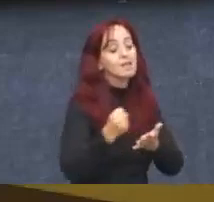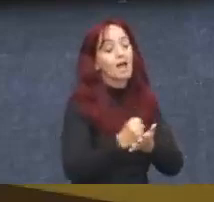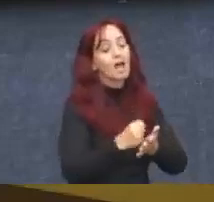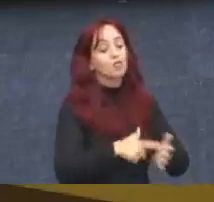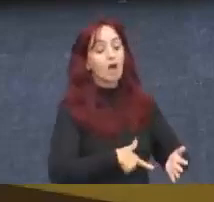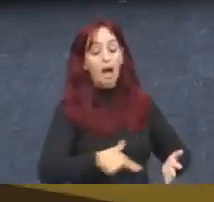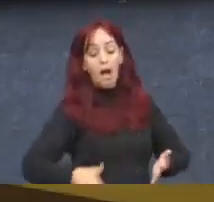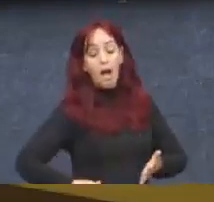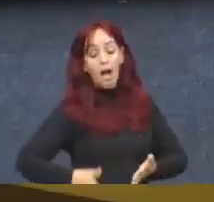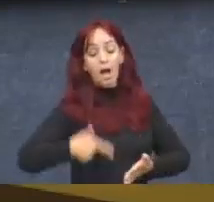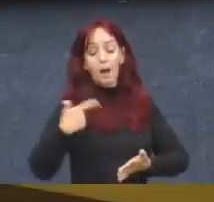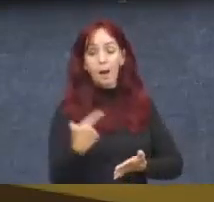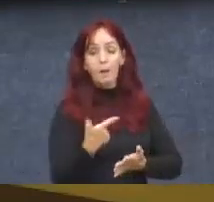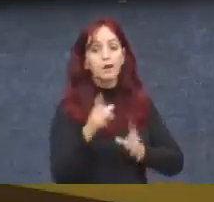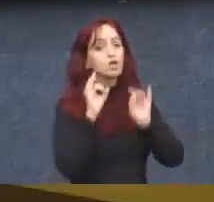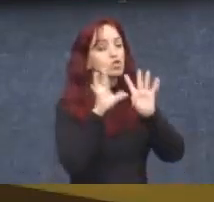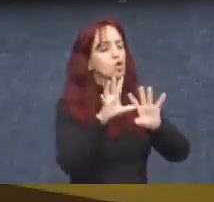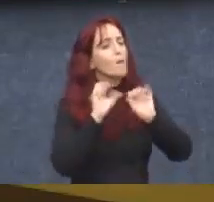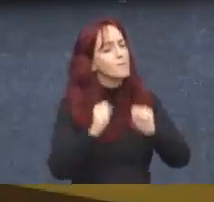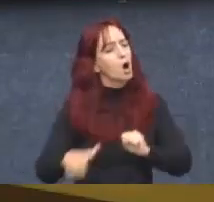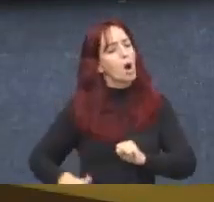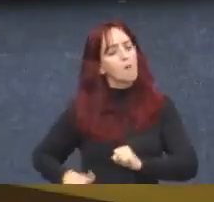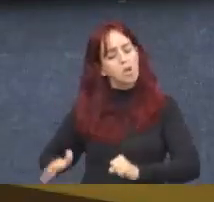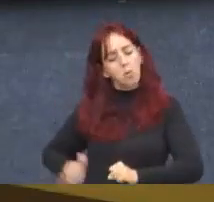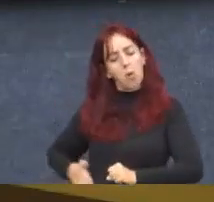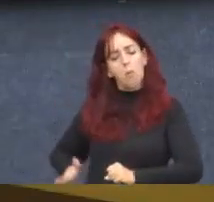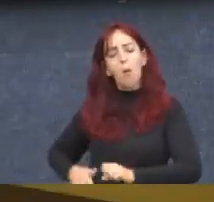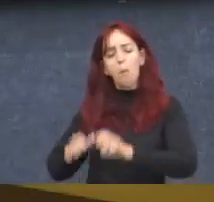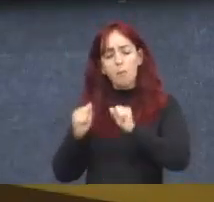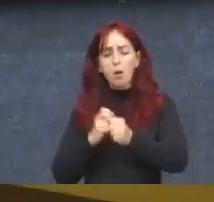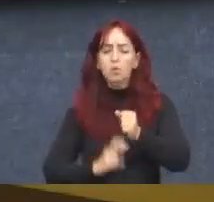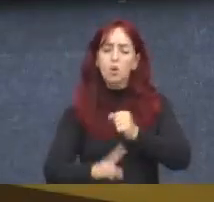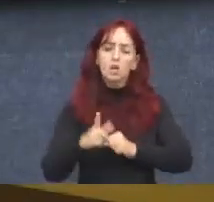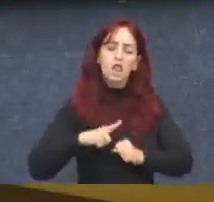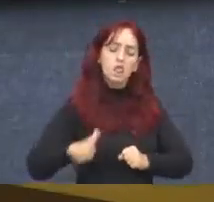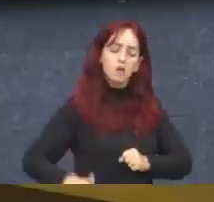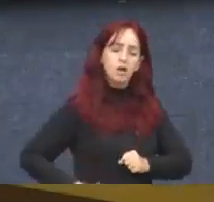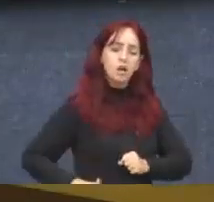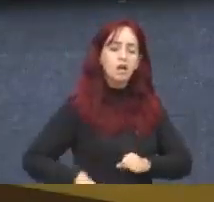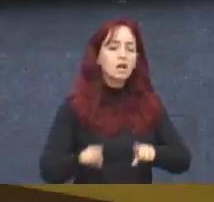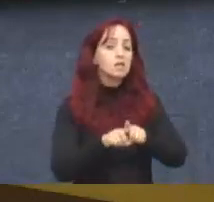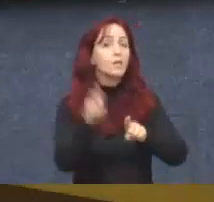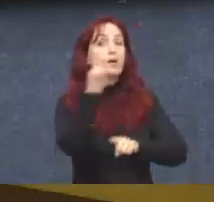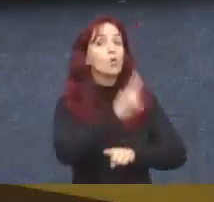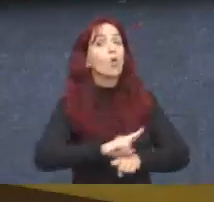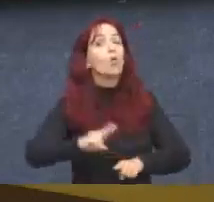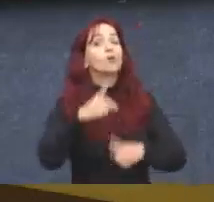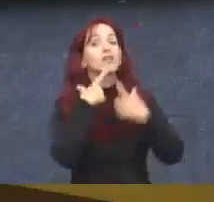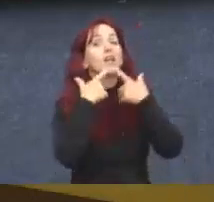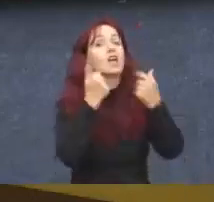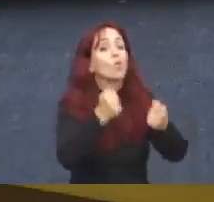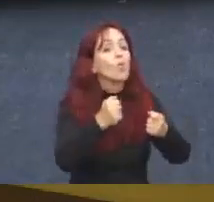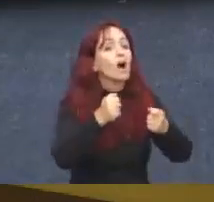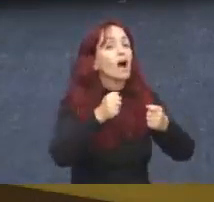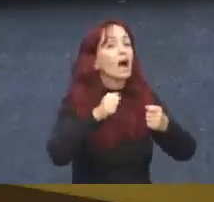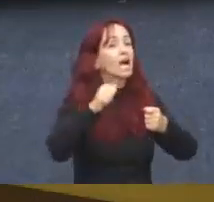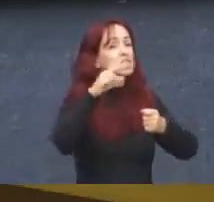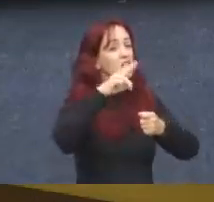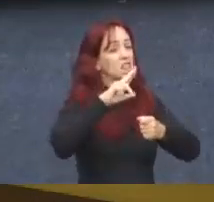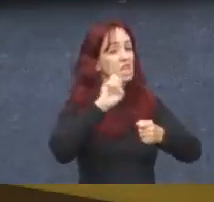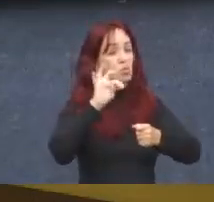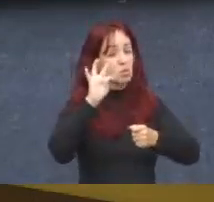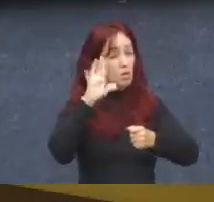continuar tendo armas são só os bandidos. Uso de linguagem neutra pelo governo, algo que nem existe na